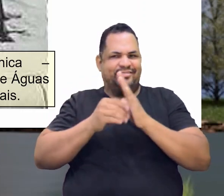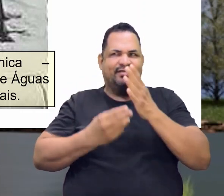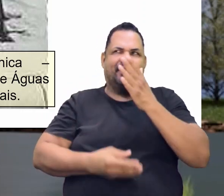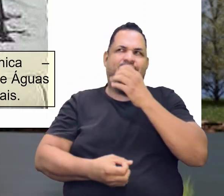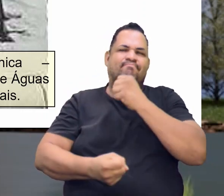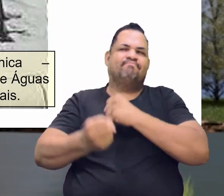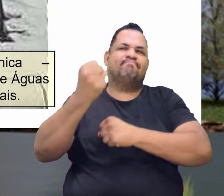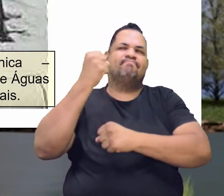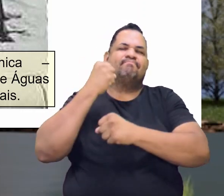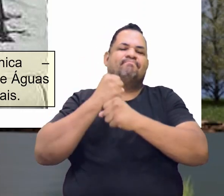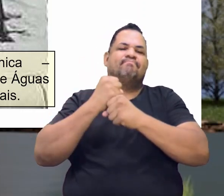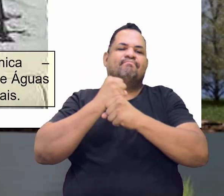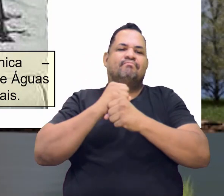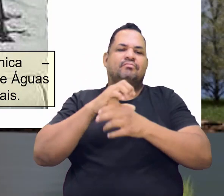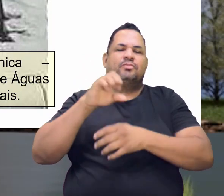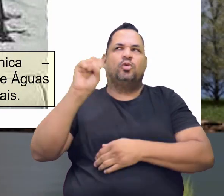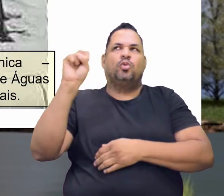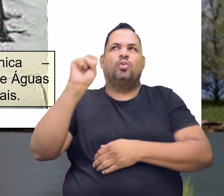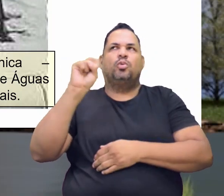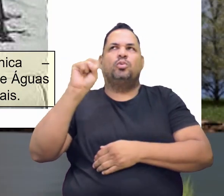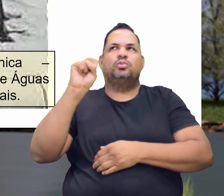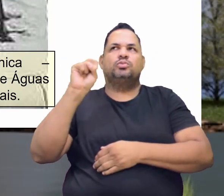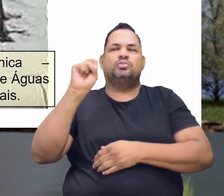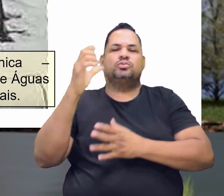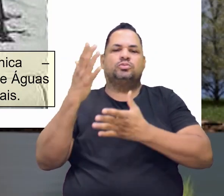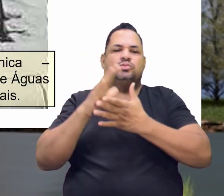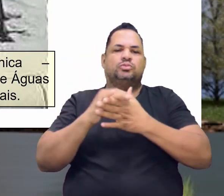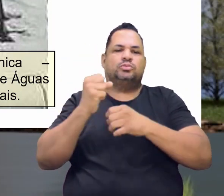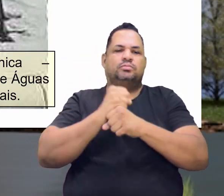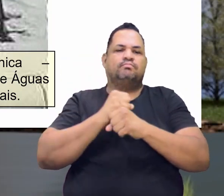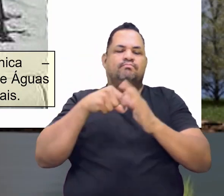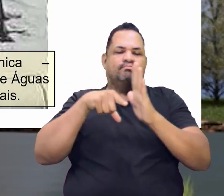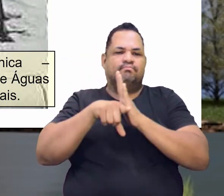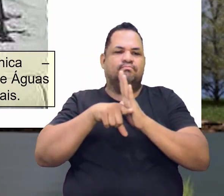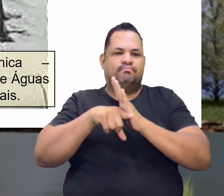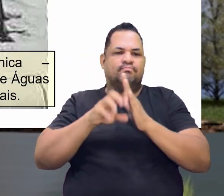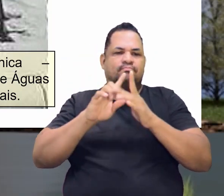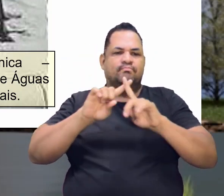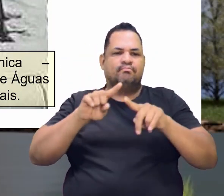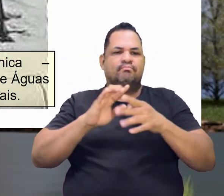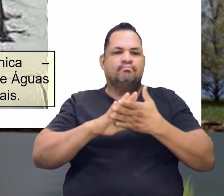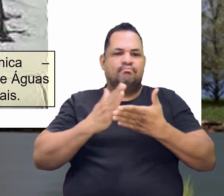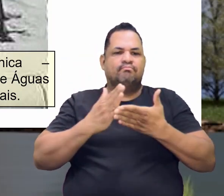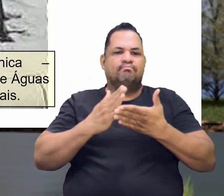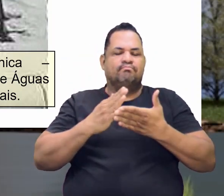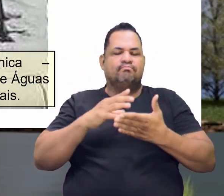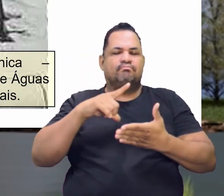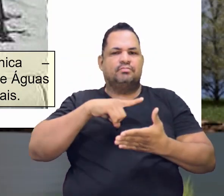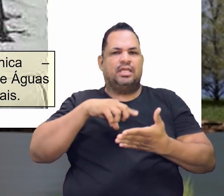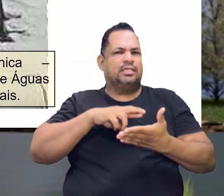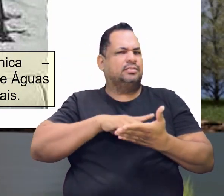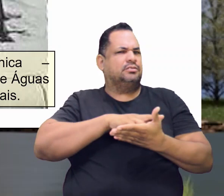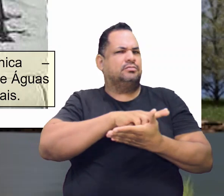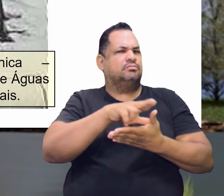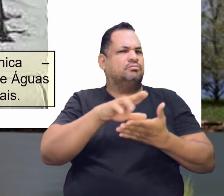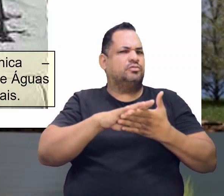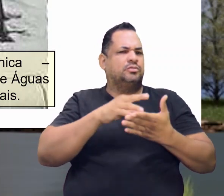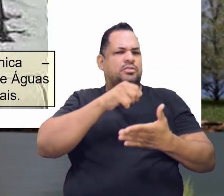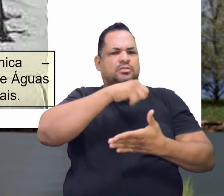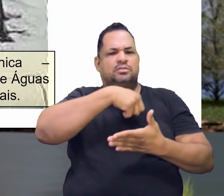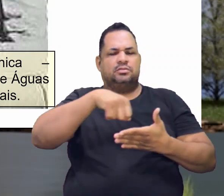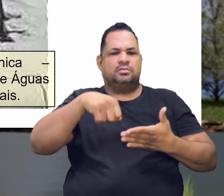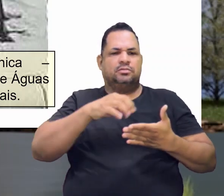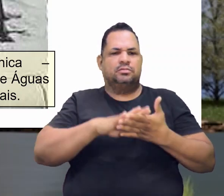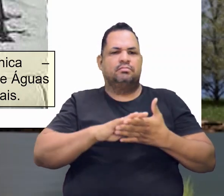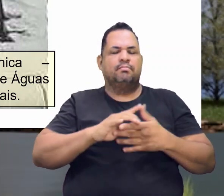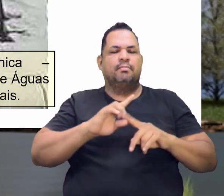anos, digamos aí 8 anos pesquisando, mas eu confesso que tem muita coisa para escrever sobre ele.